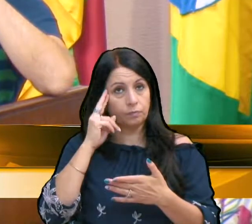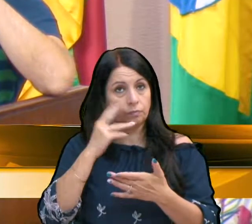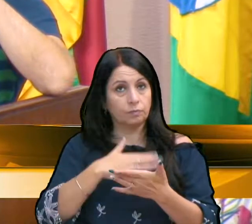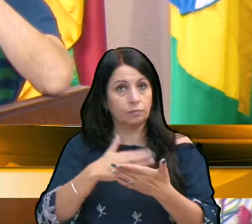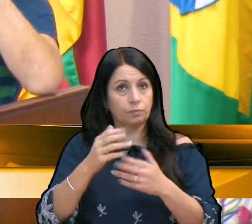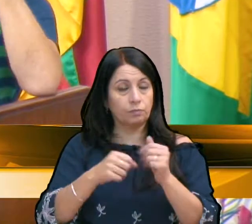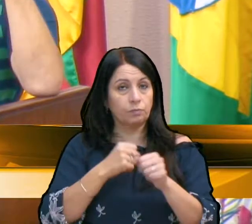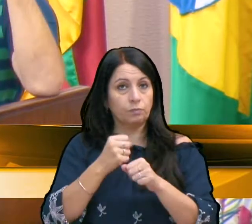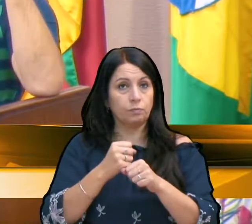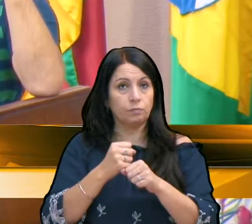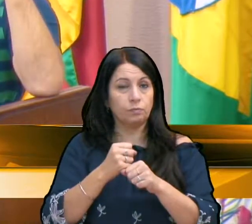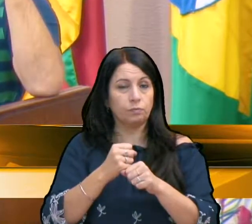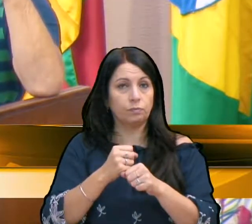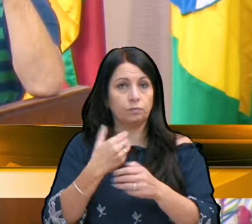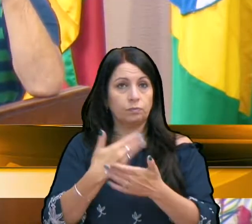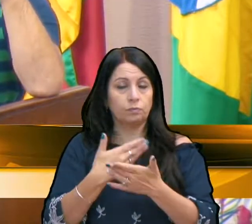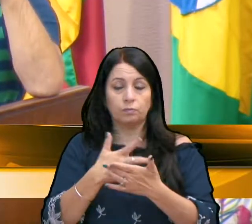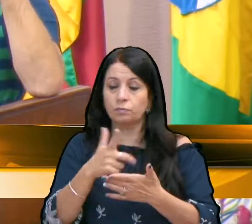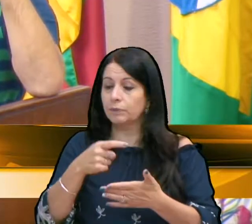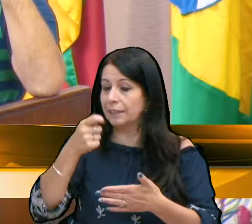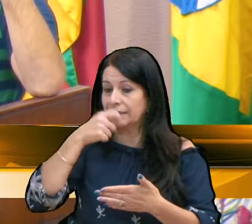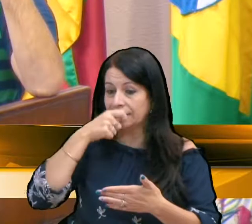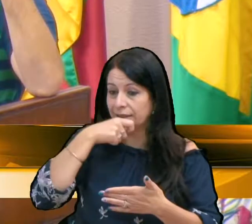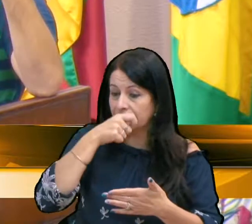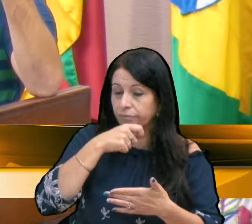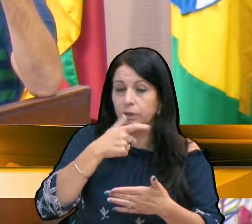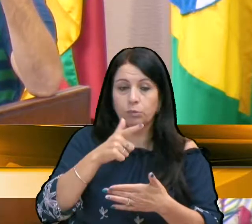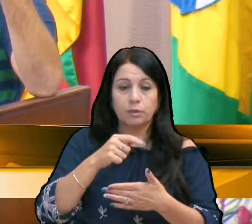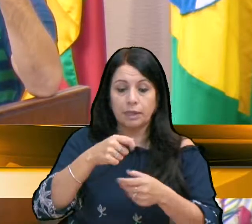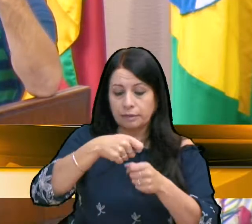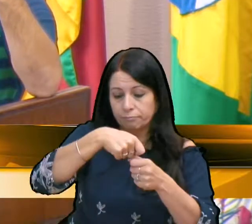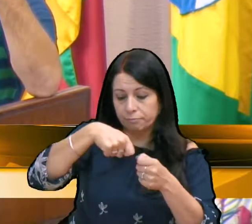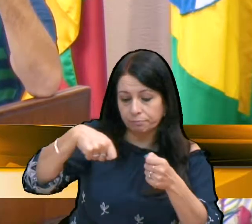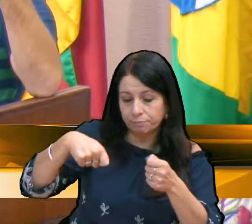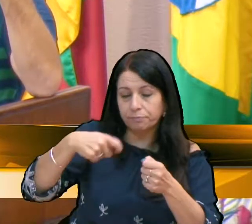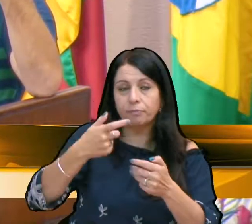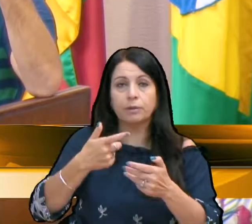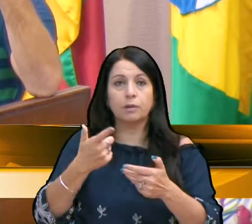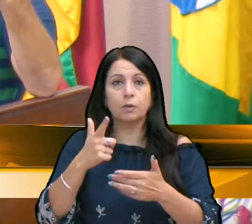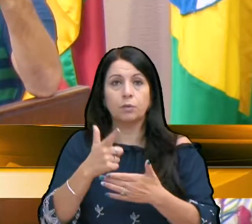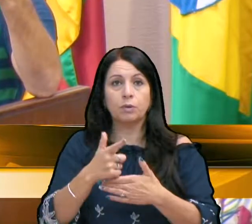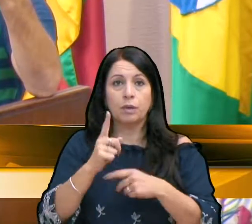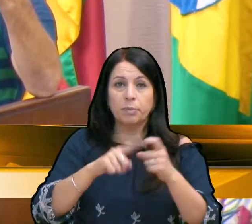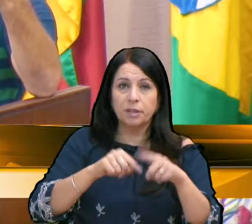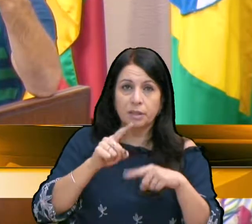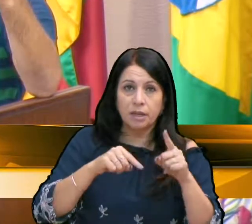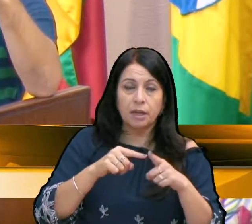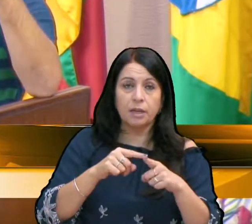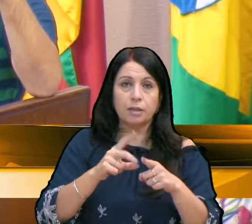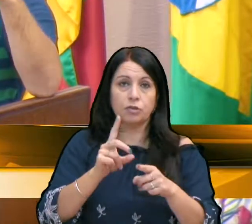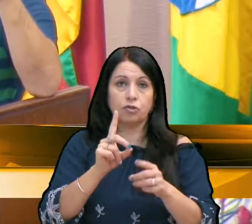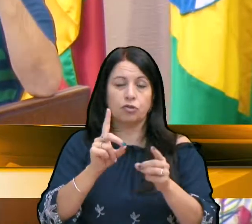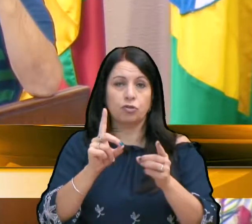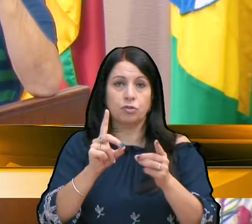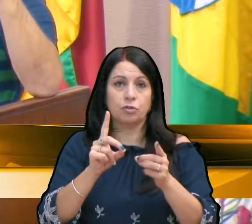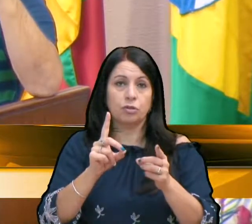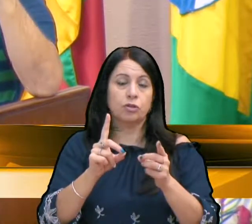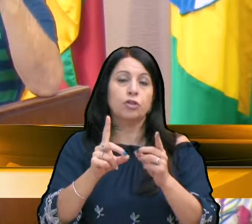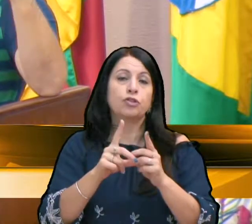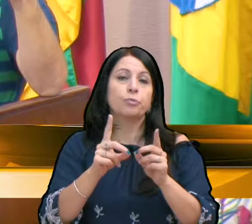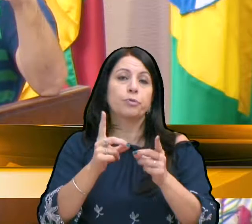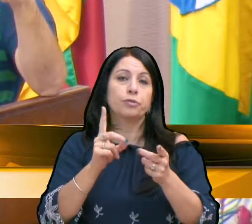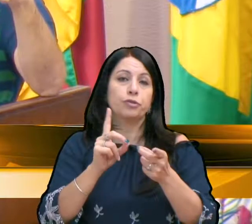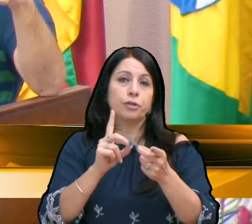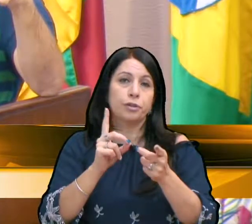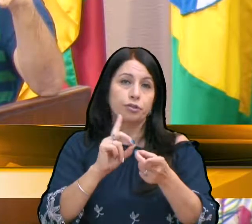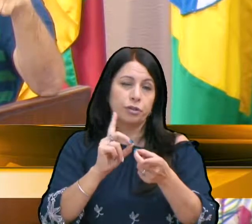ano letivo, não tem escova de dente, não tem pasta de dente, não tem material didático, pedagógico nas escolas.